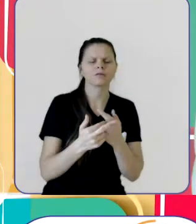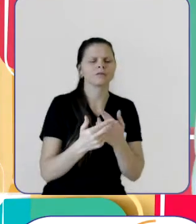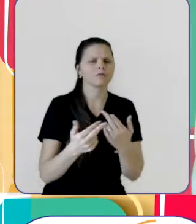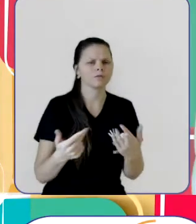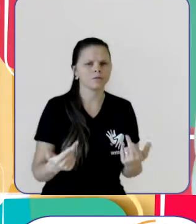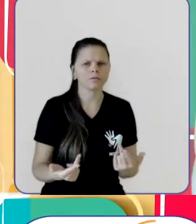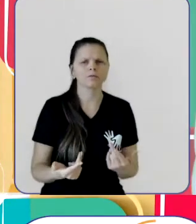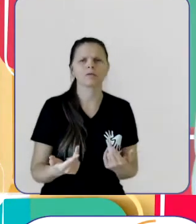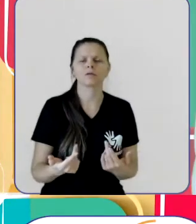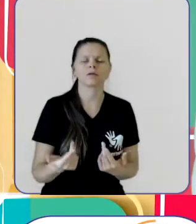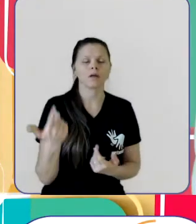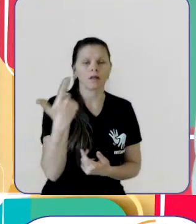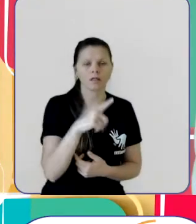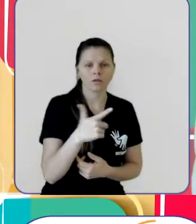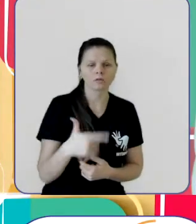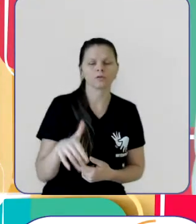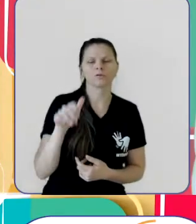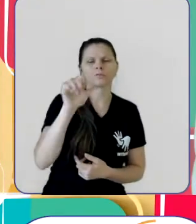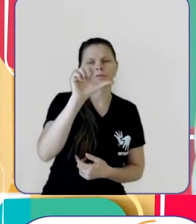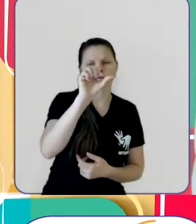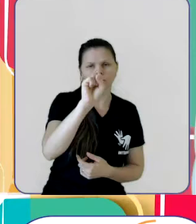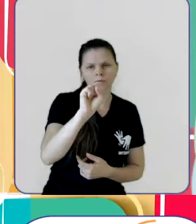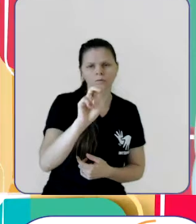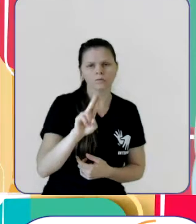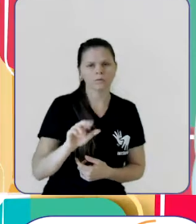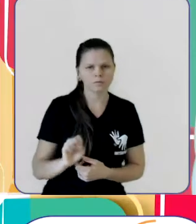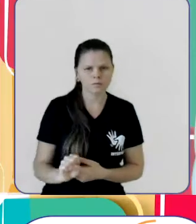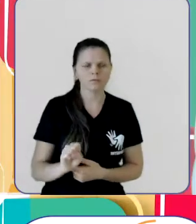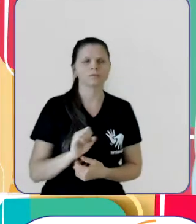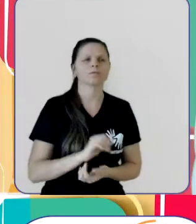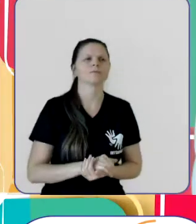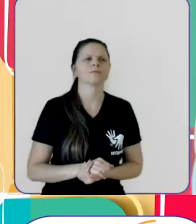são disponíveis pelo SUS,